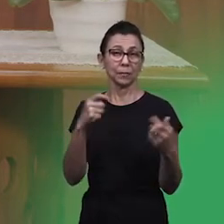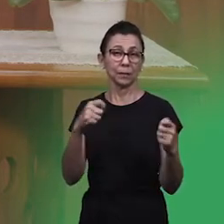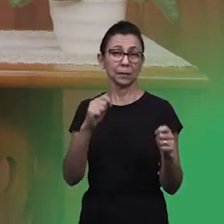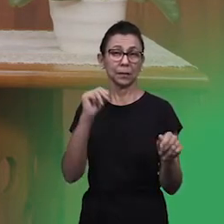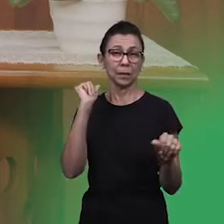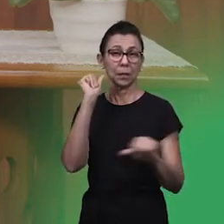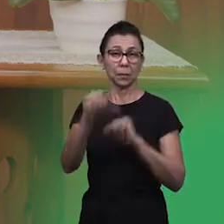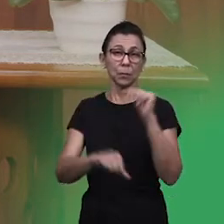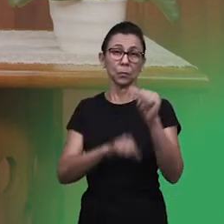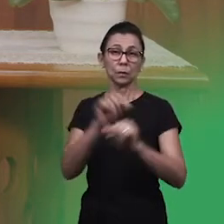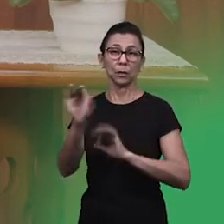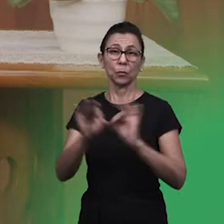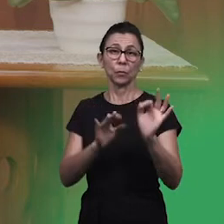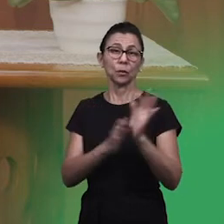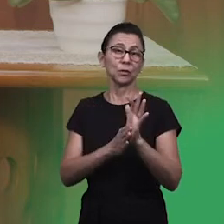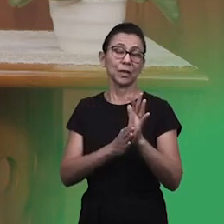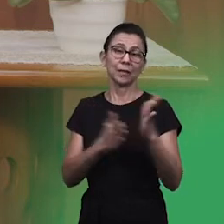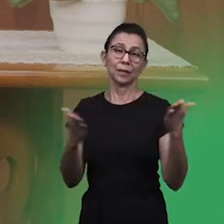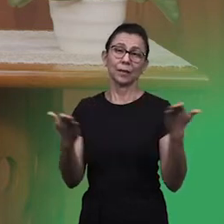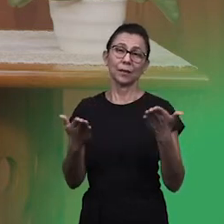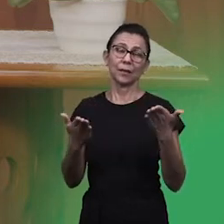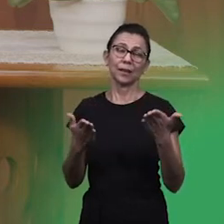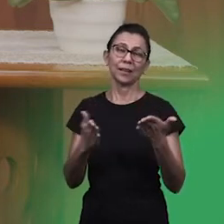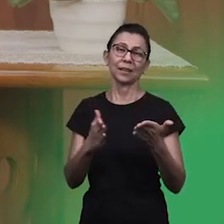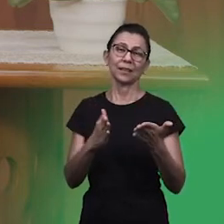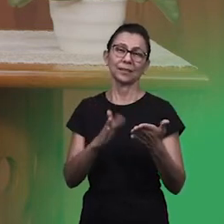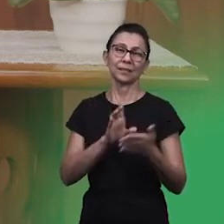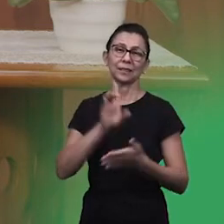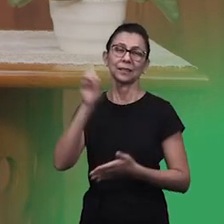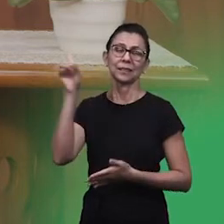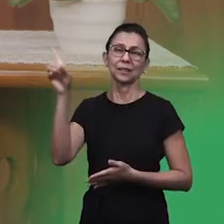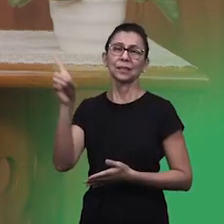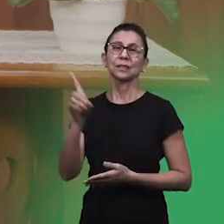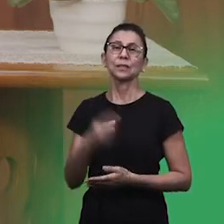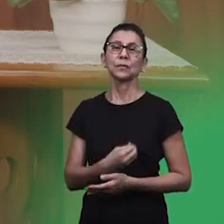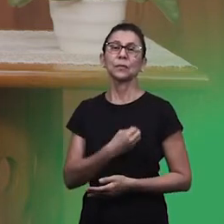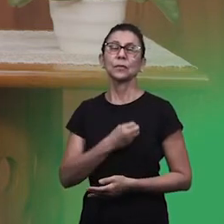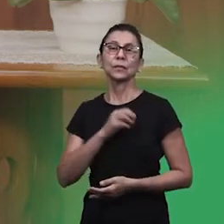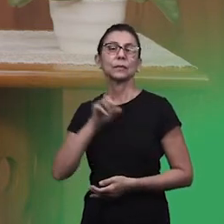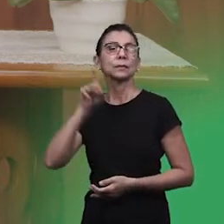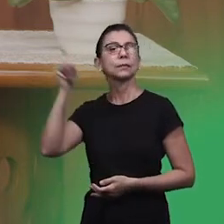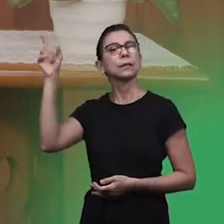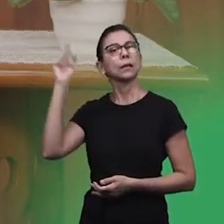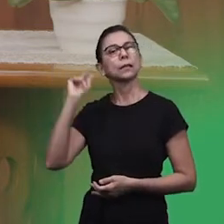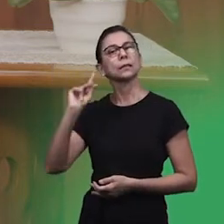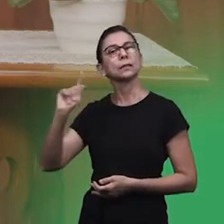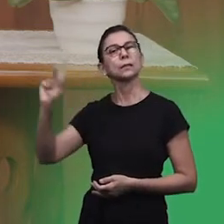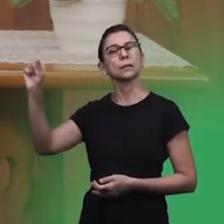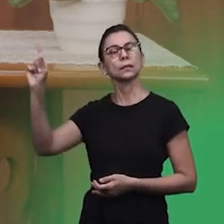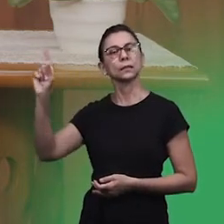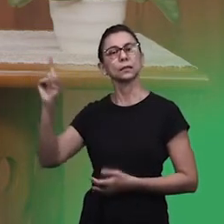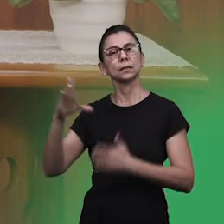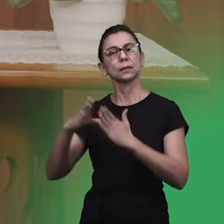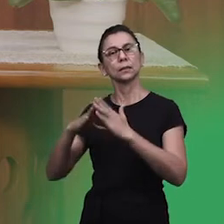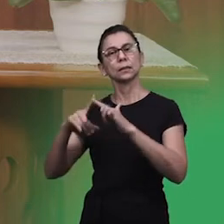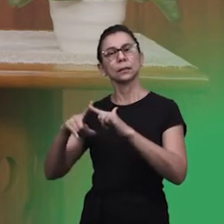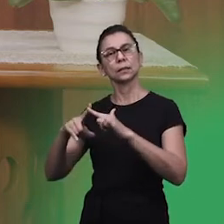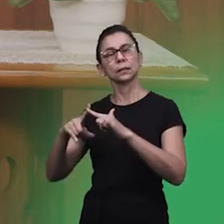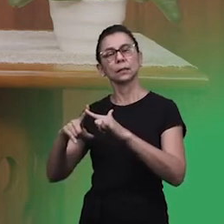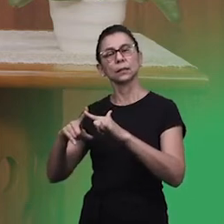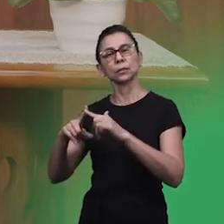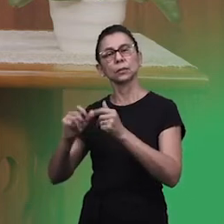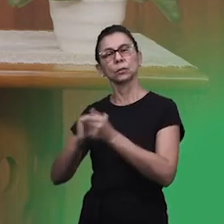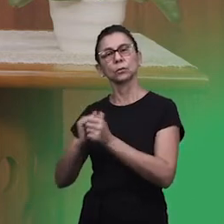do projeto de Deus. E esta fase será vivida na eternidade, a Igreja e o Senhor Jesus. Depois